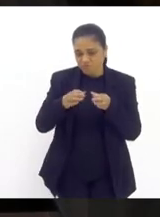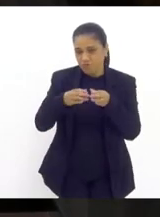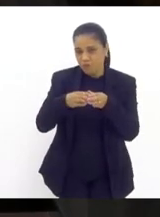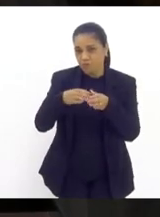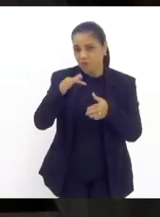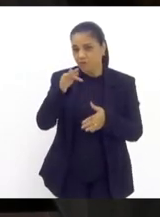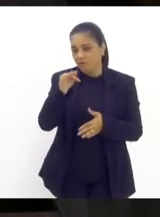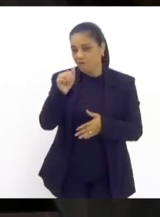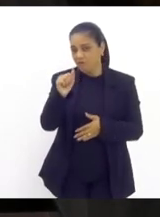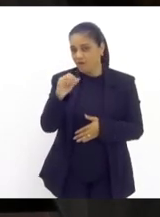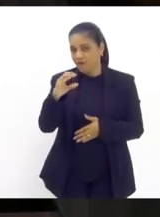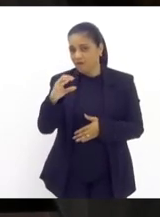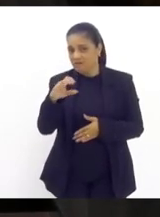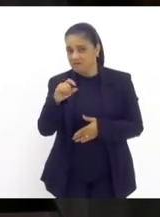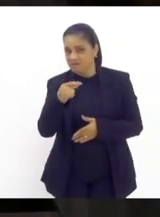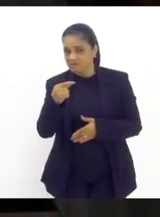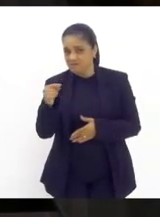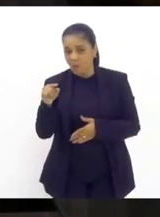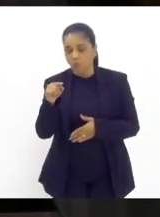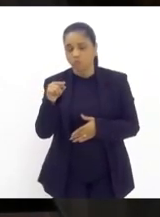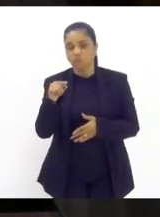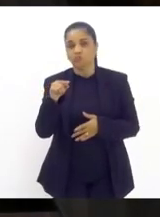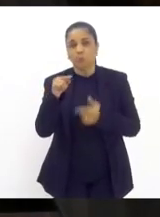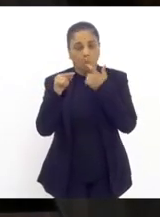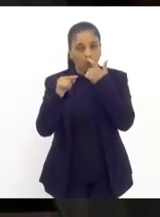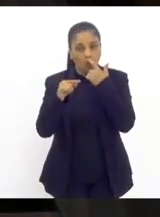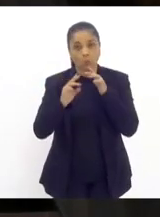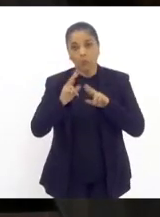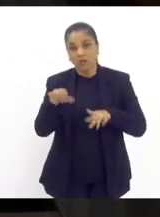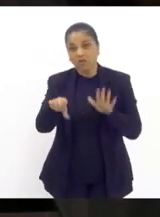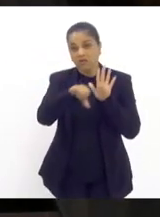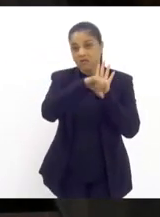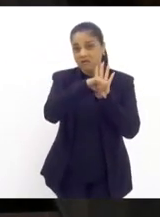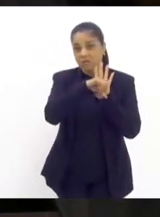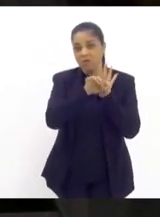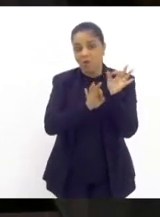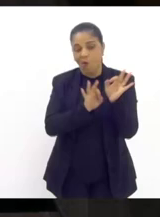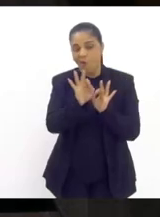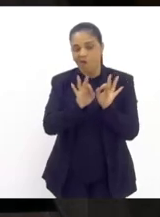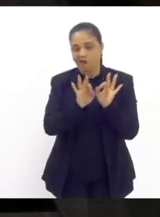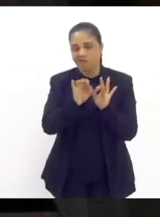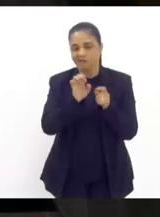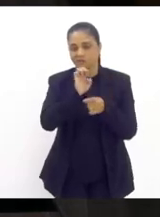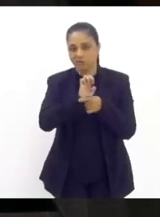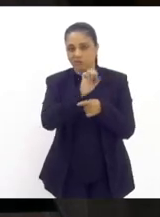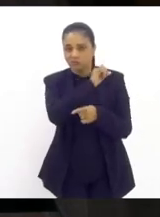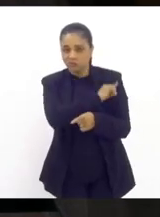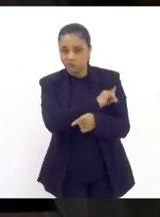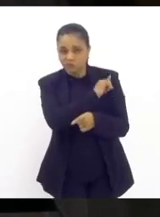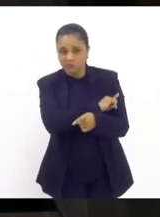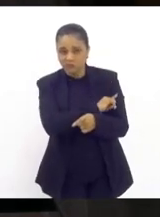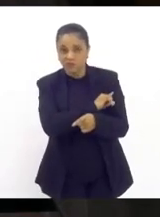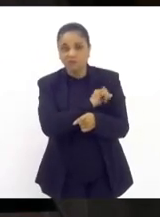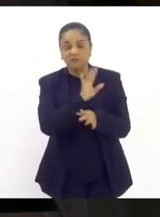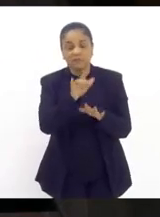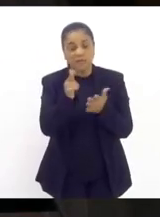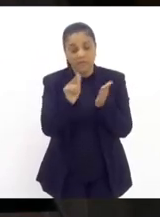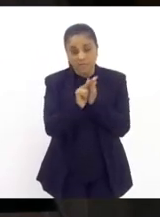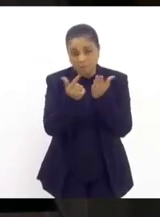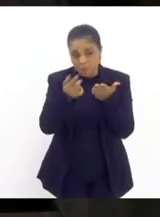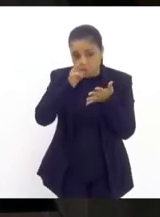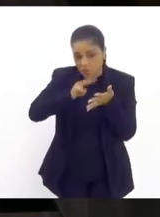do Crime Organizado do Estado do Rio de Janeiro e na declaração da entrevista da entrevista da reportagem